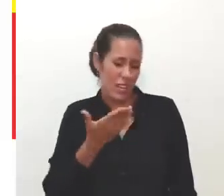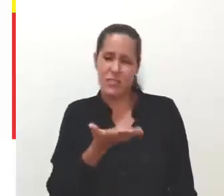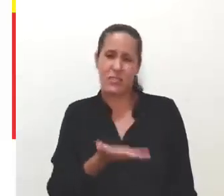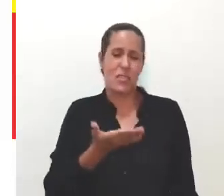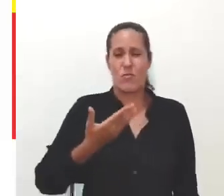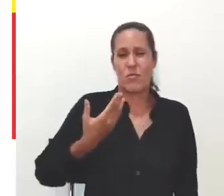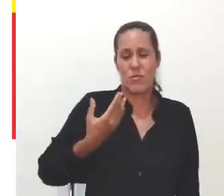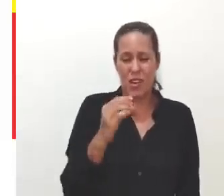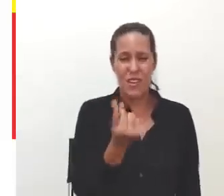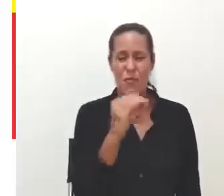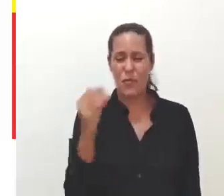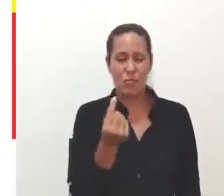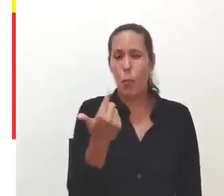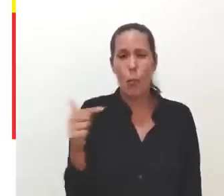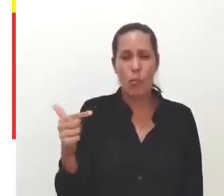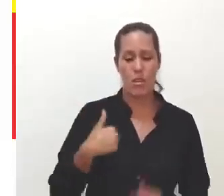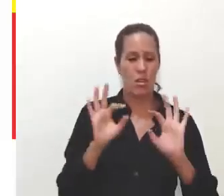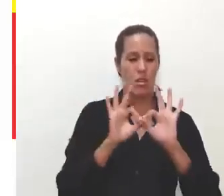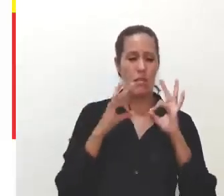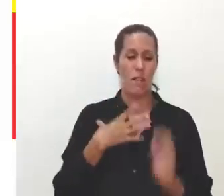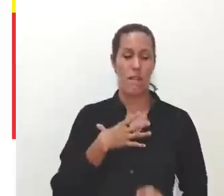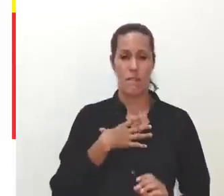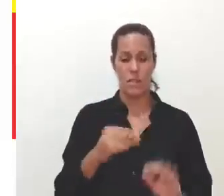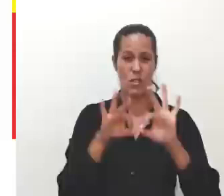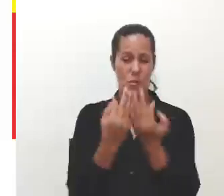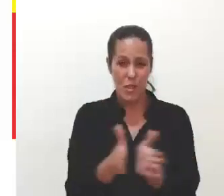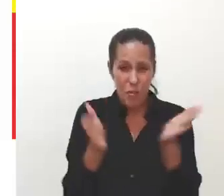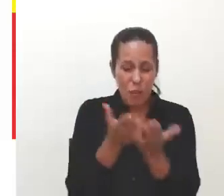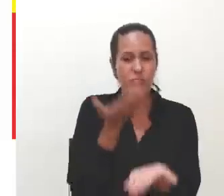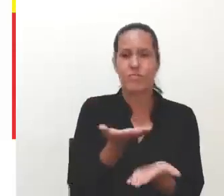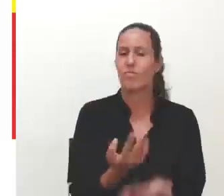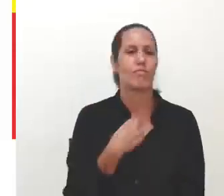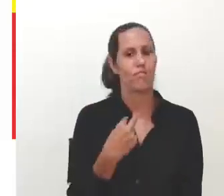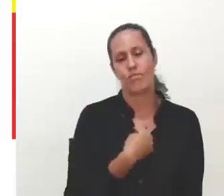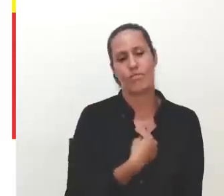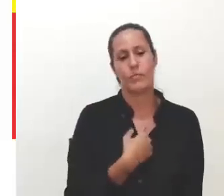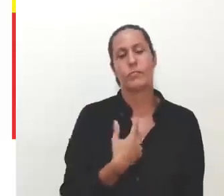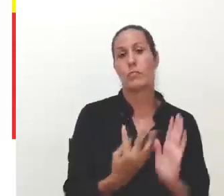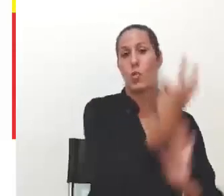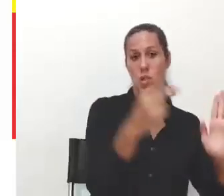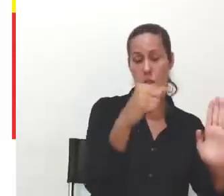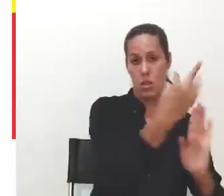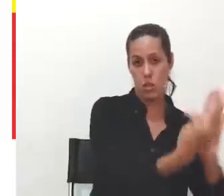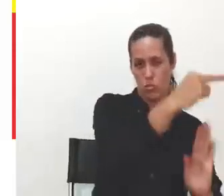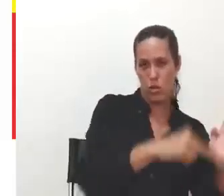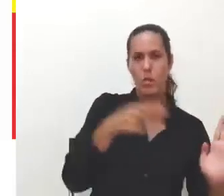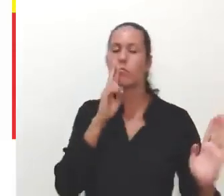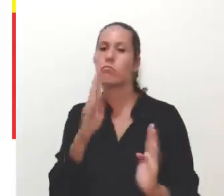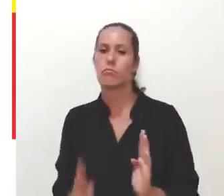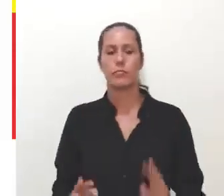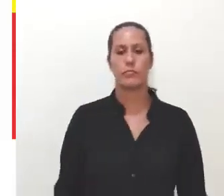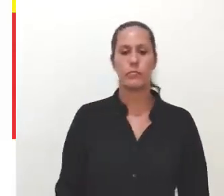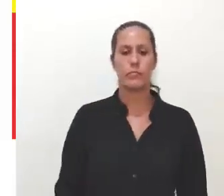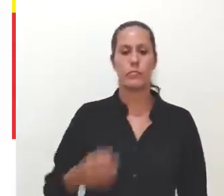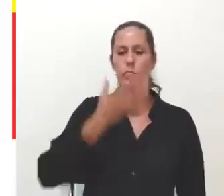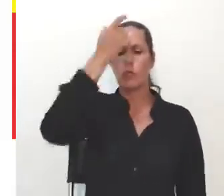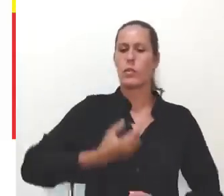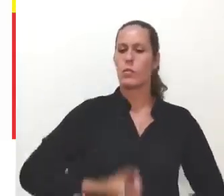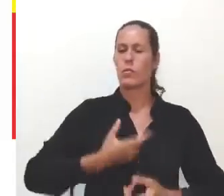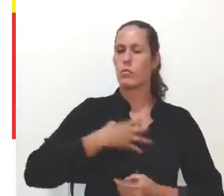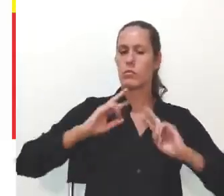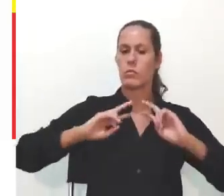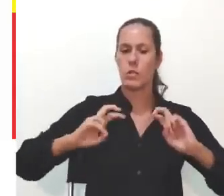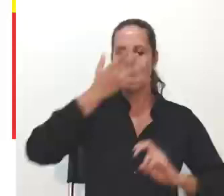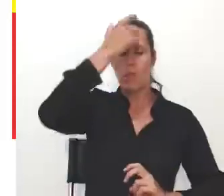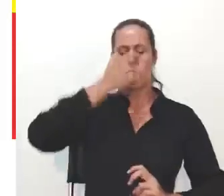o nome assinar. Meu pai, coitadinho, vivia sem cobre. E o fio do pobre não pode estudar. Leia o texto ao lado e responda as questões a